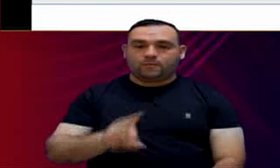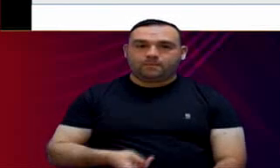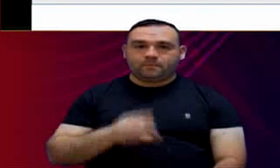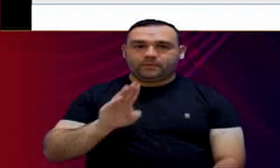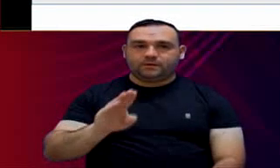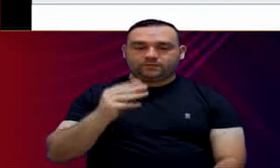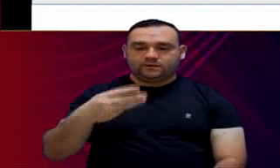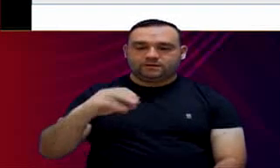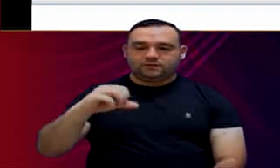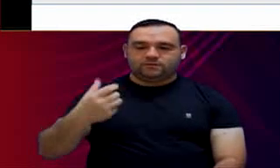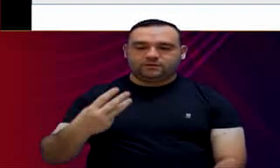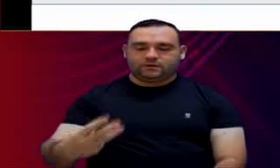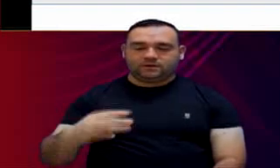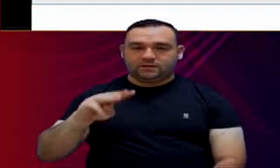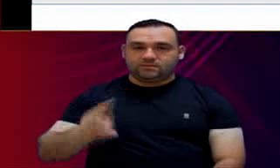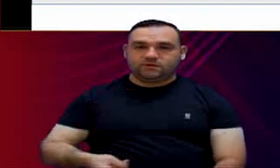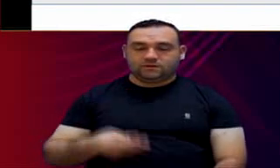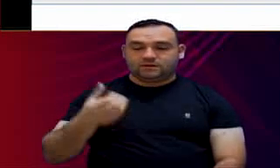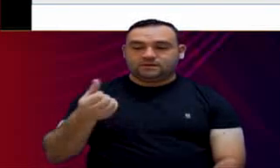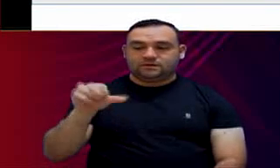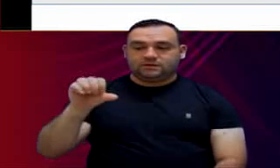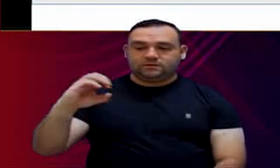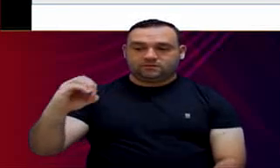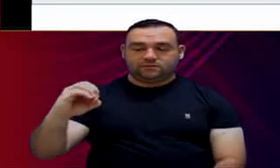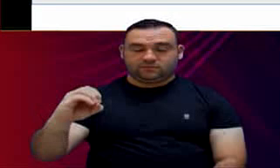393 milhões 690